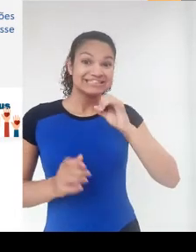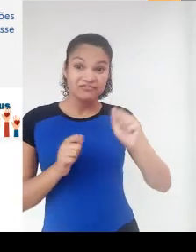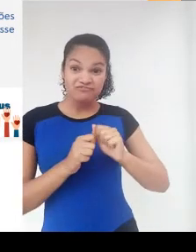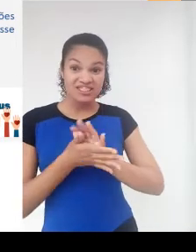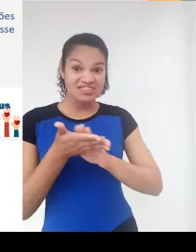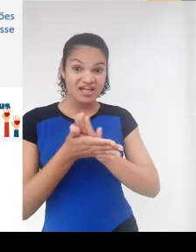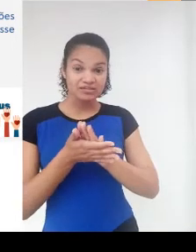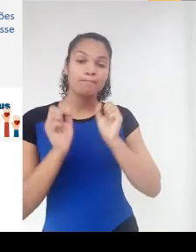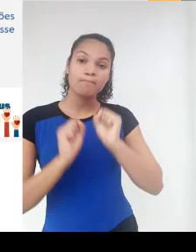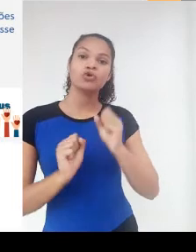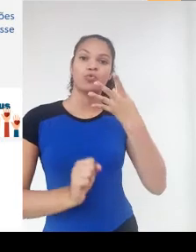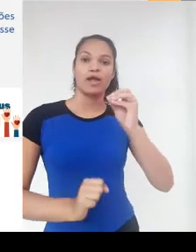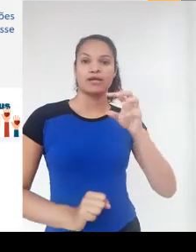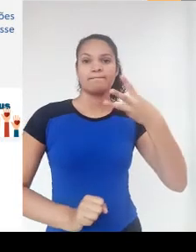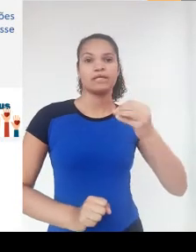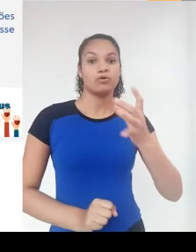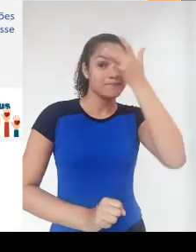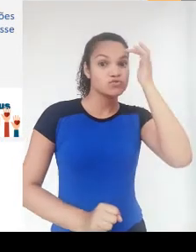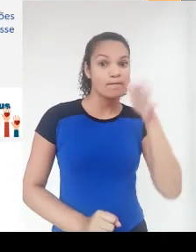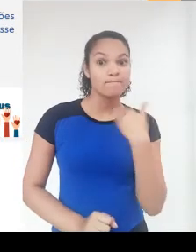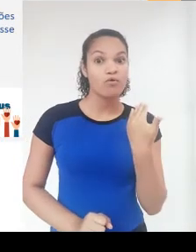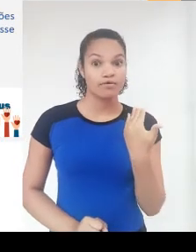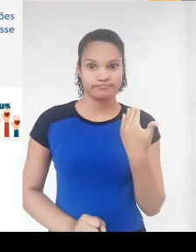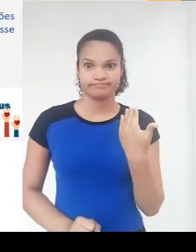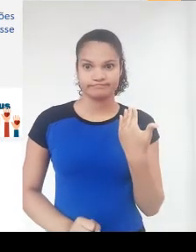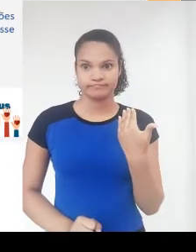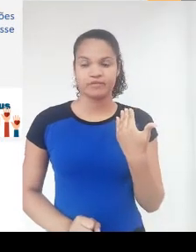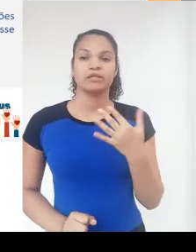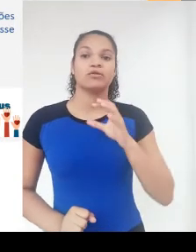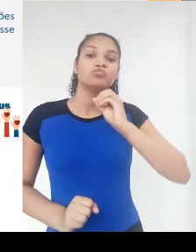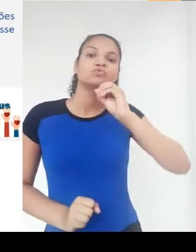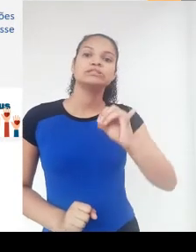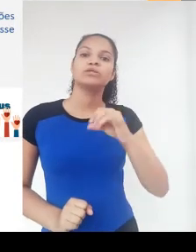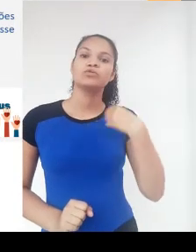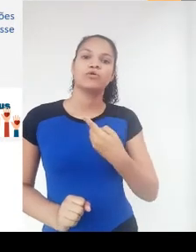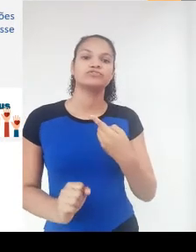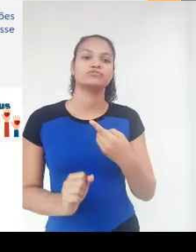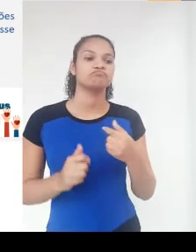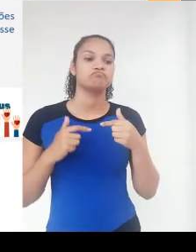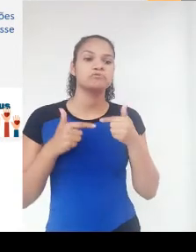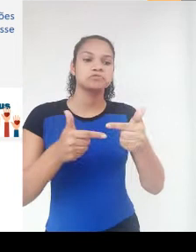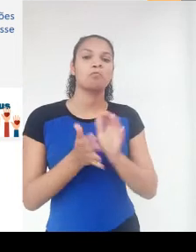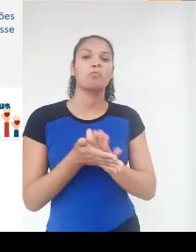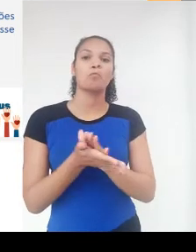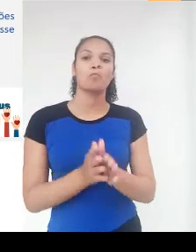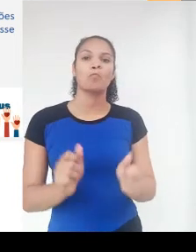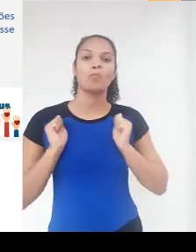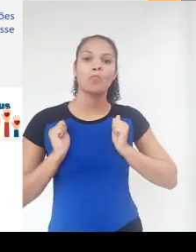pessoas. Então, vou repetir. Se nós estivéssemos num estágio de inação, hoje nós